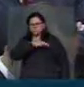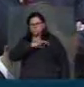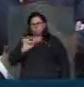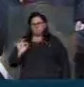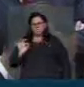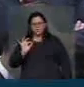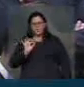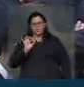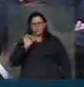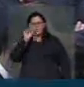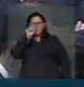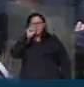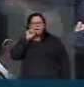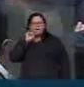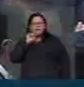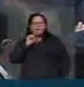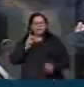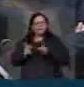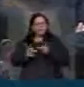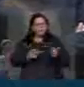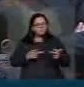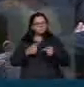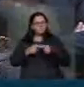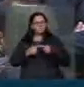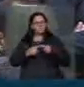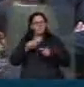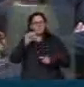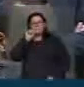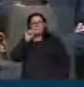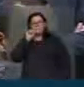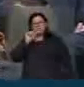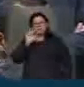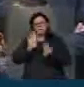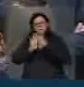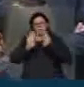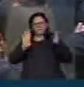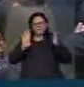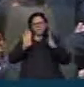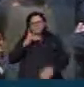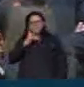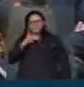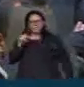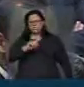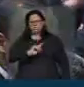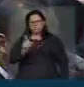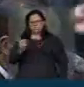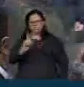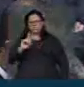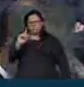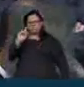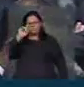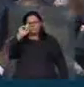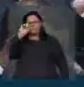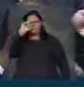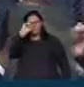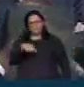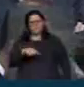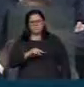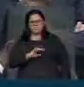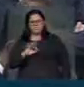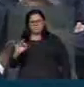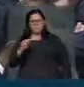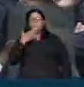amarelo como visitante, porque a menina alegou que vereador não é autoridade. Queria, Sr. Presidente, se pudesse pedir a